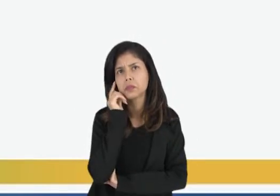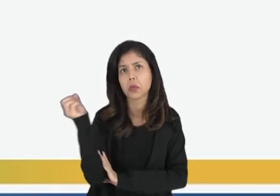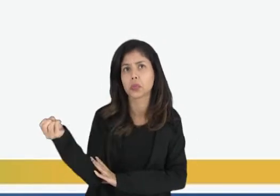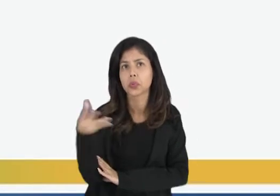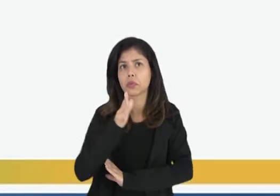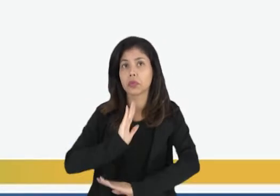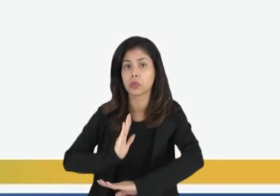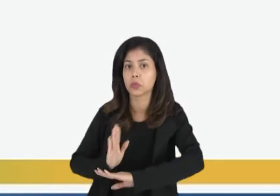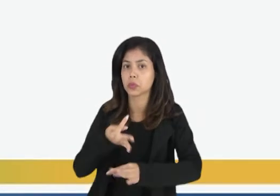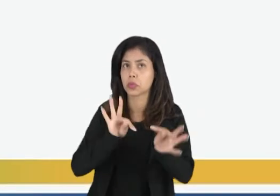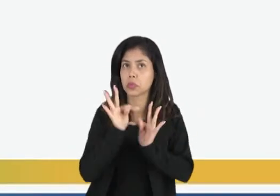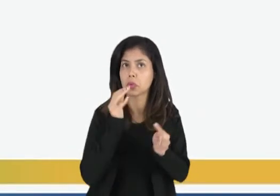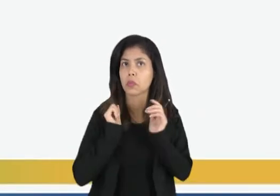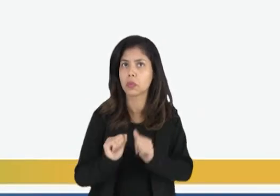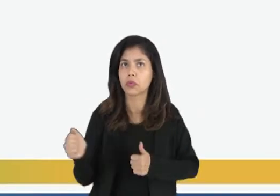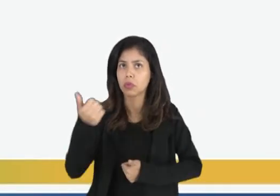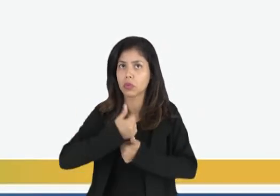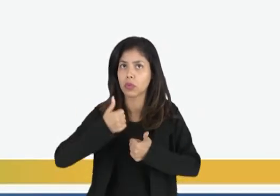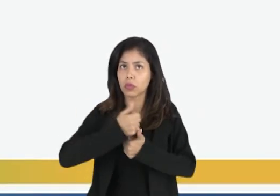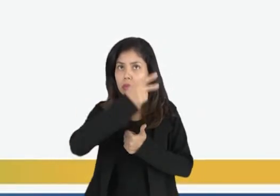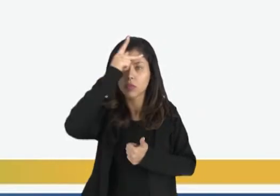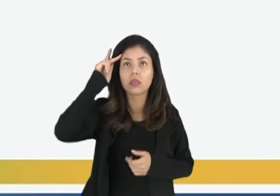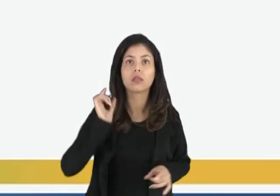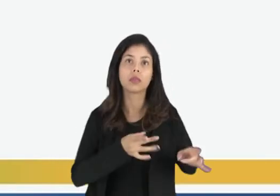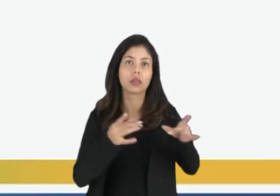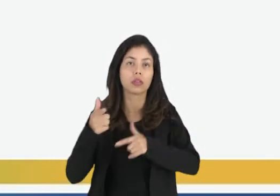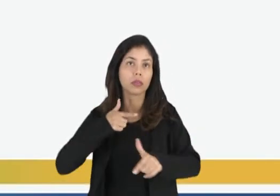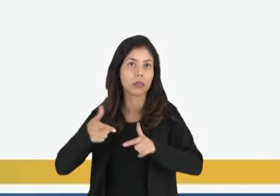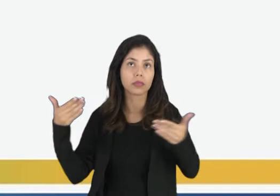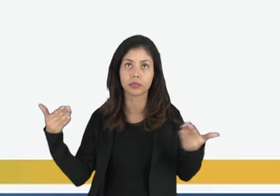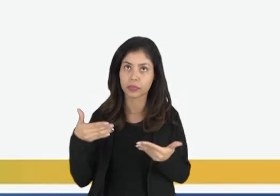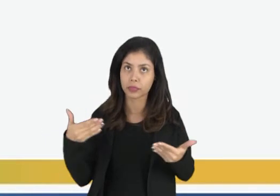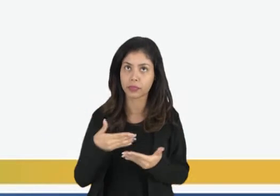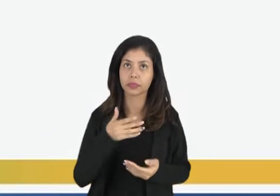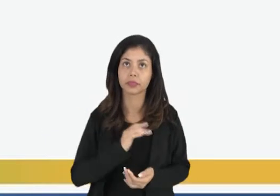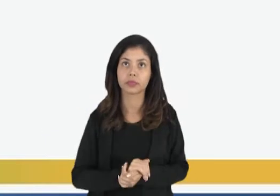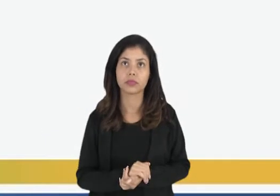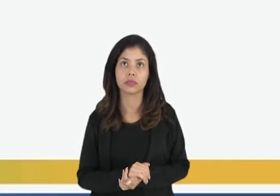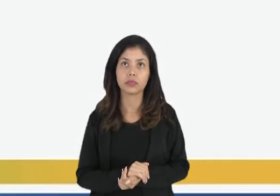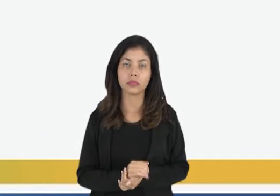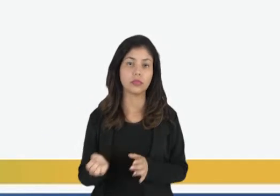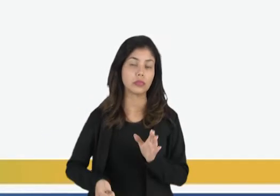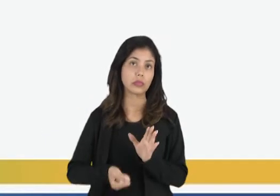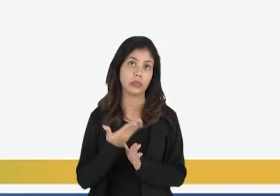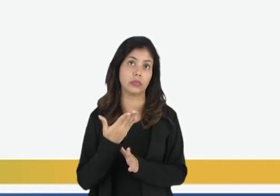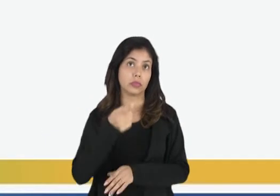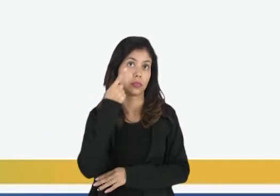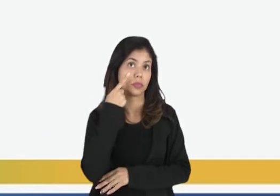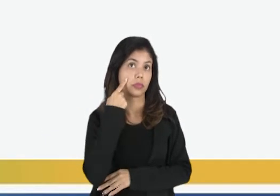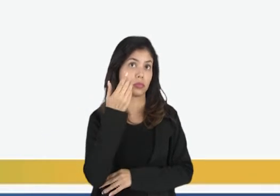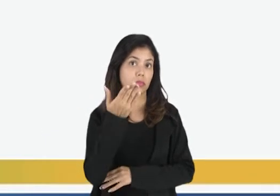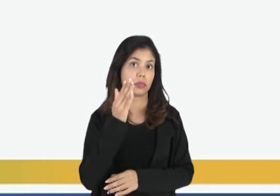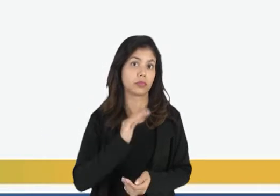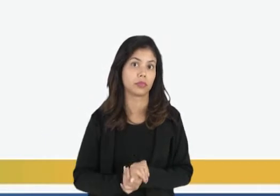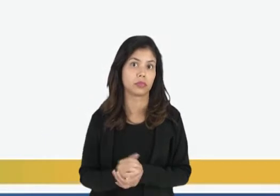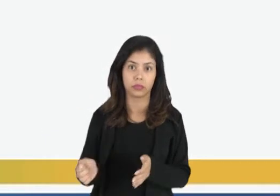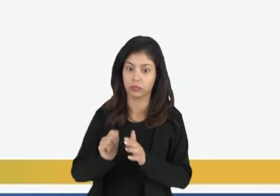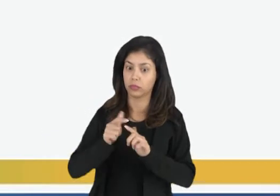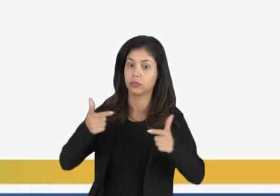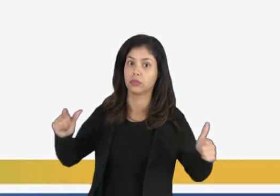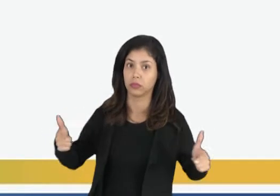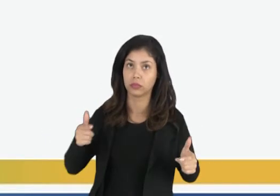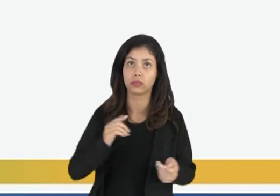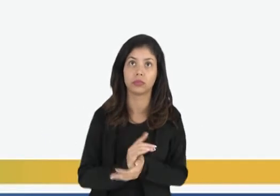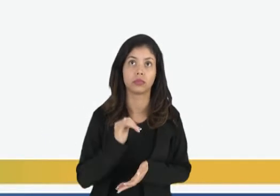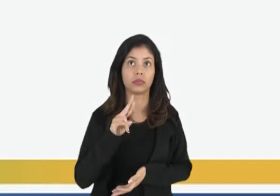novas tecnologias podem substituir pessoas no mercado de trabalho atual? Olha o detalhe aí. Com tantas